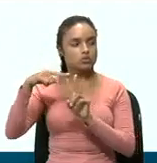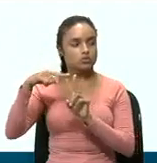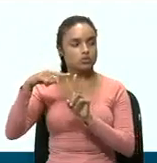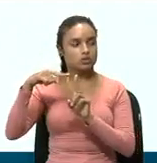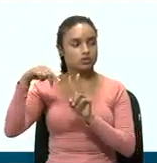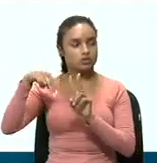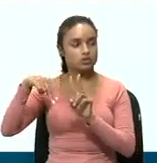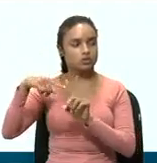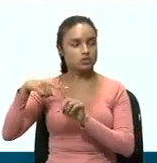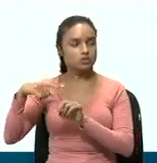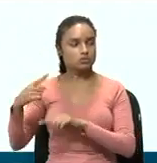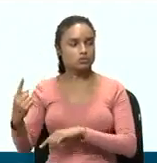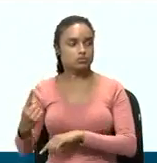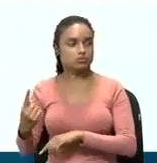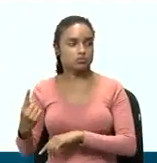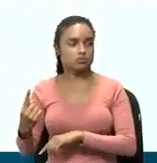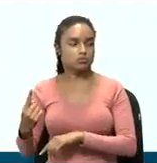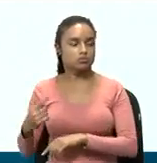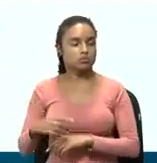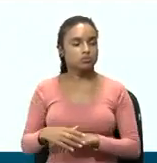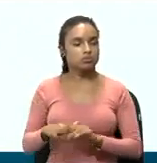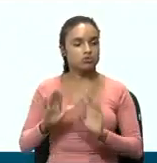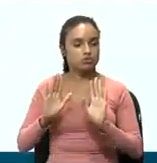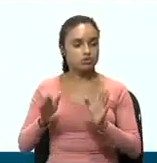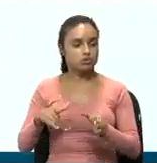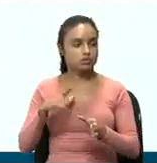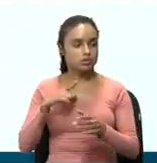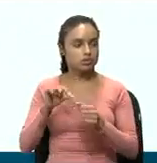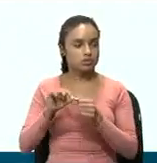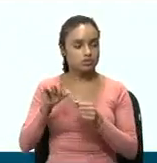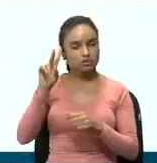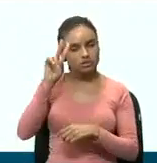1. E olha que nós já fizemos, né?